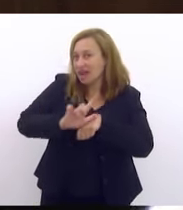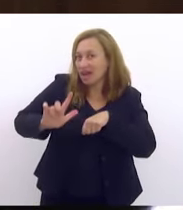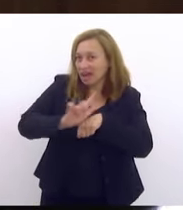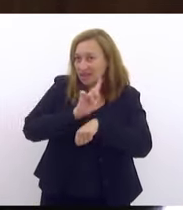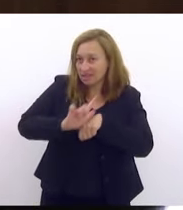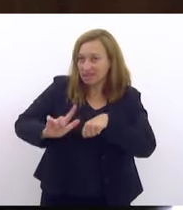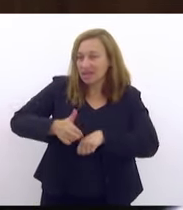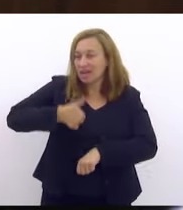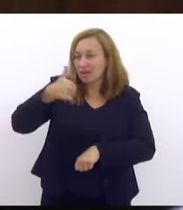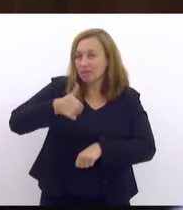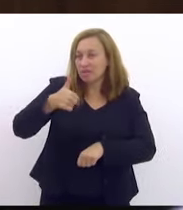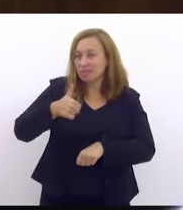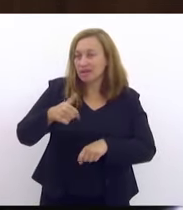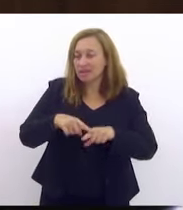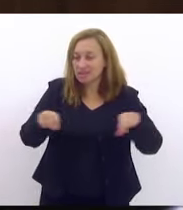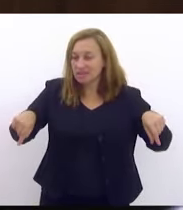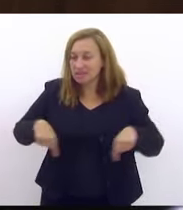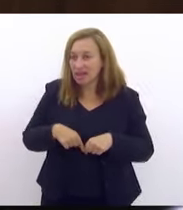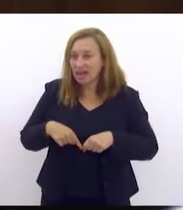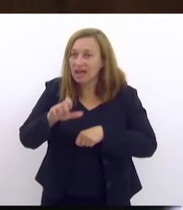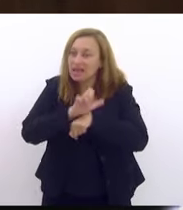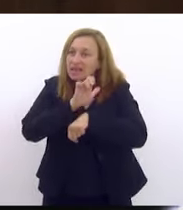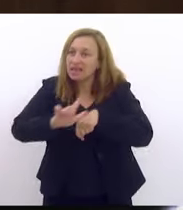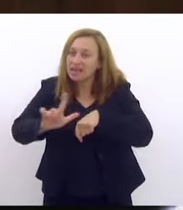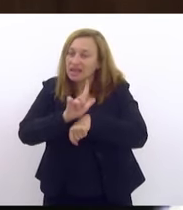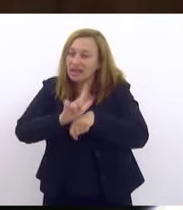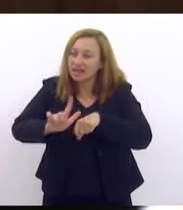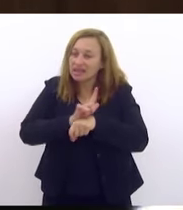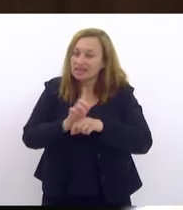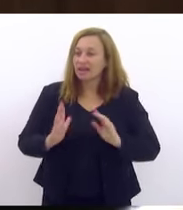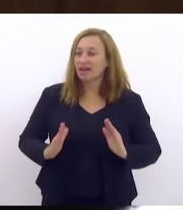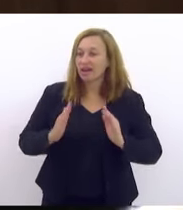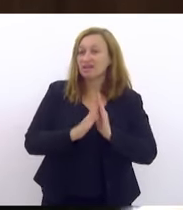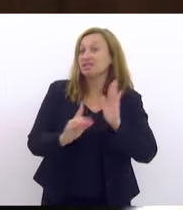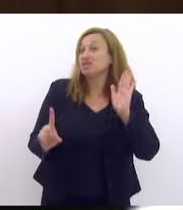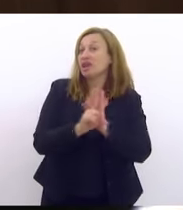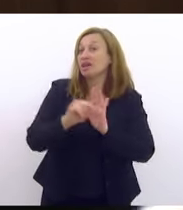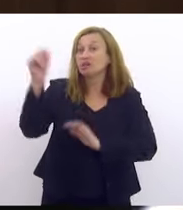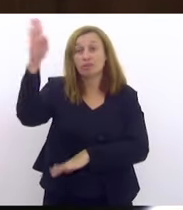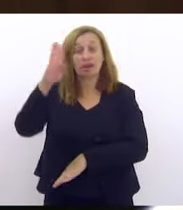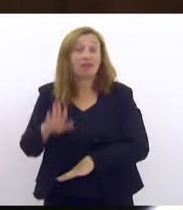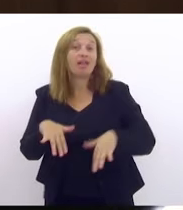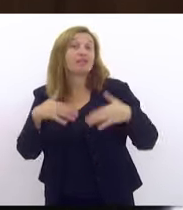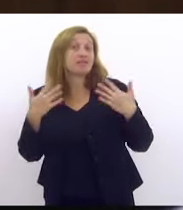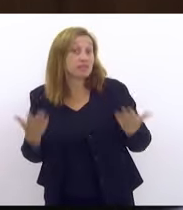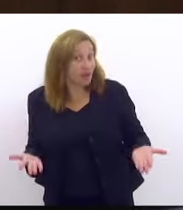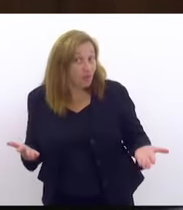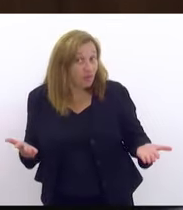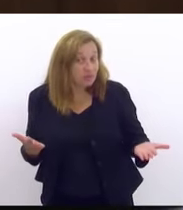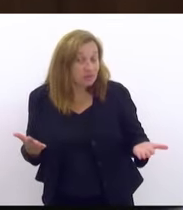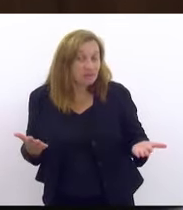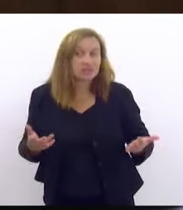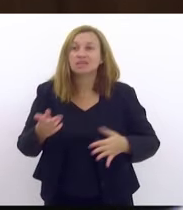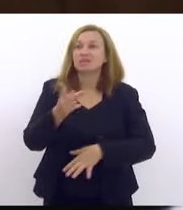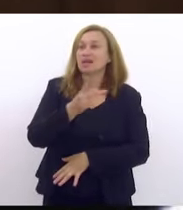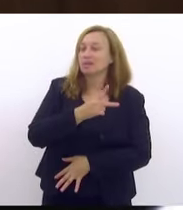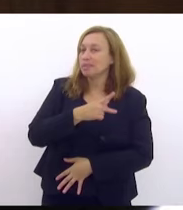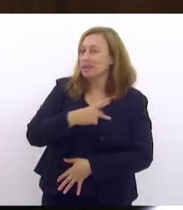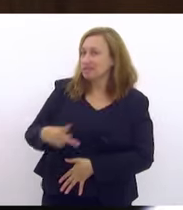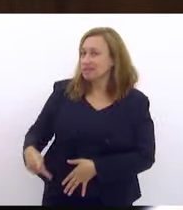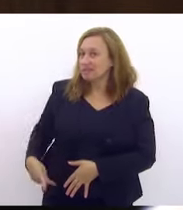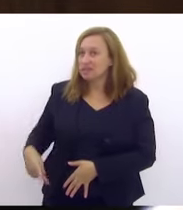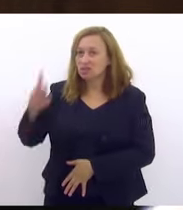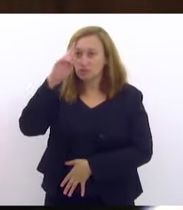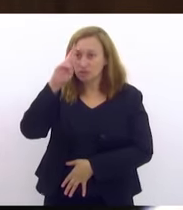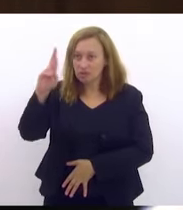a primeira sala Lilás em casas legislativas do Brasil. Então, na presidência de Vossa